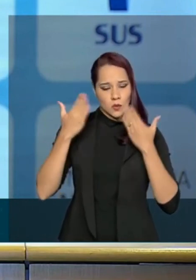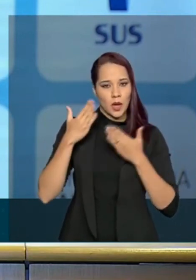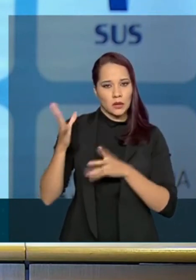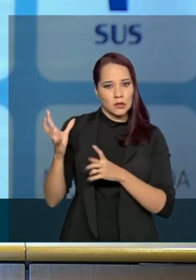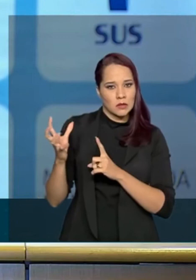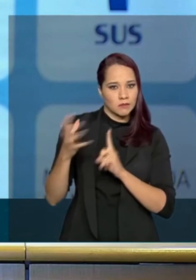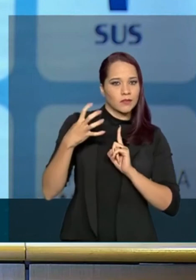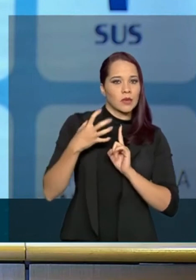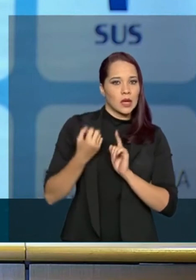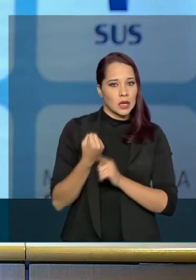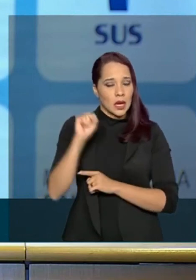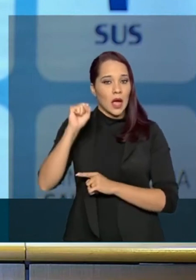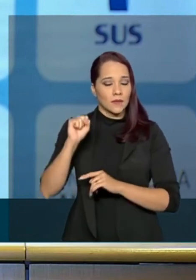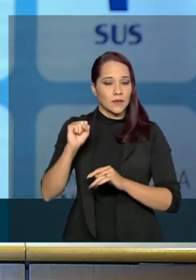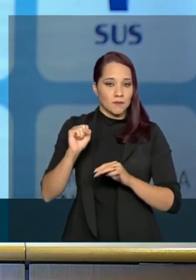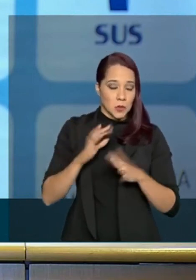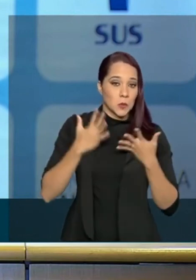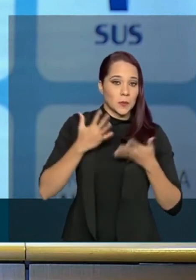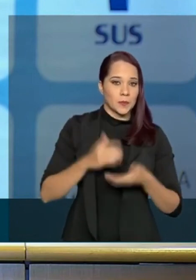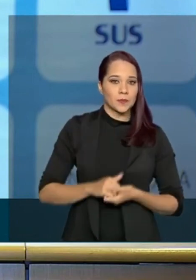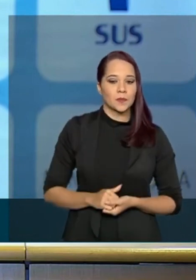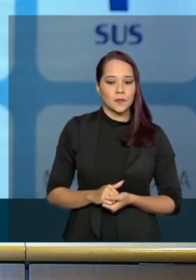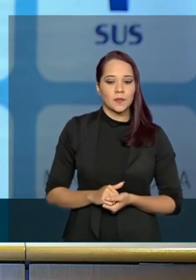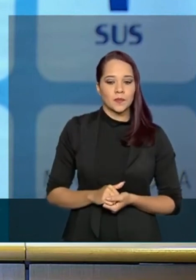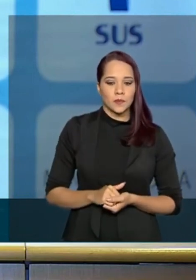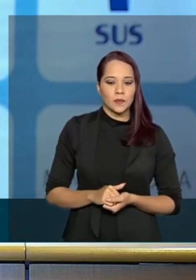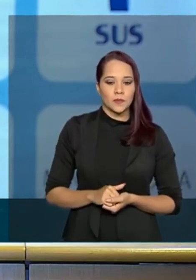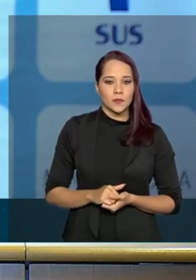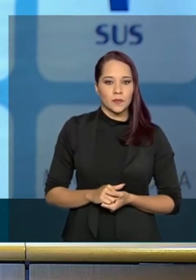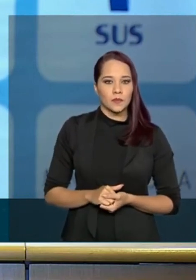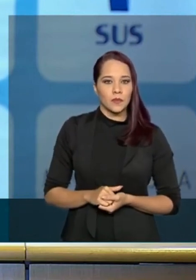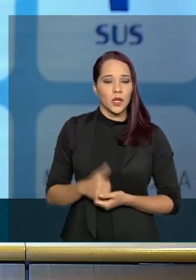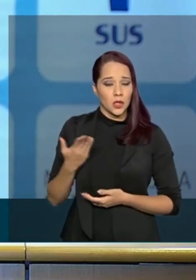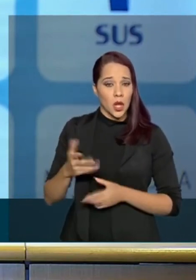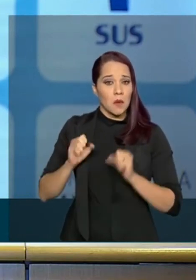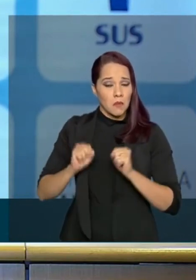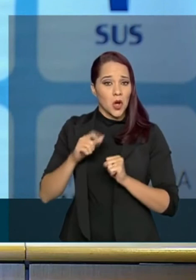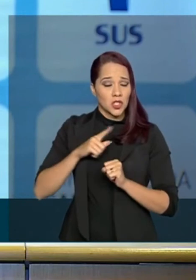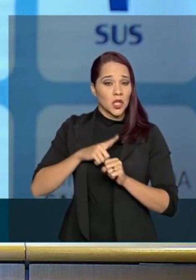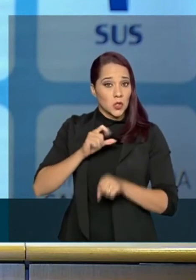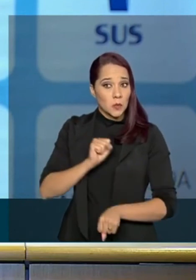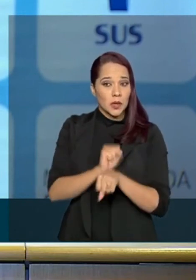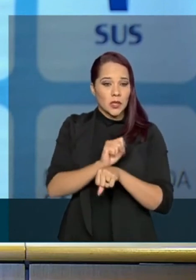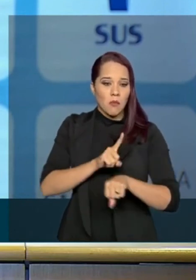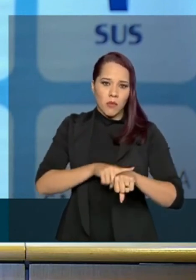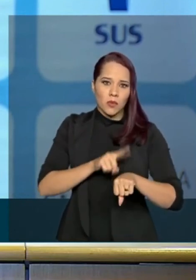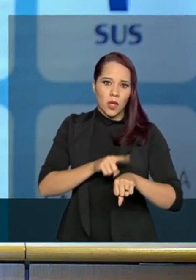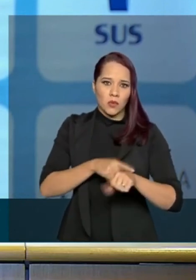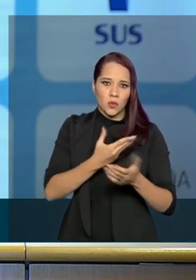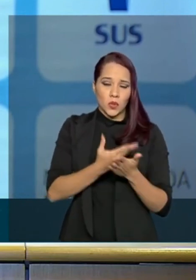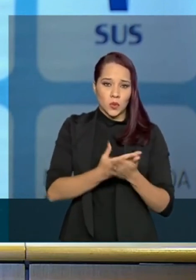reação adversa grave inesperada, SUSAR. Ela pode provocar a suspensão temporária do